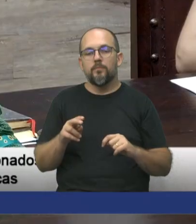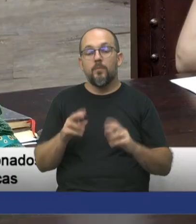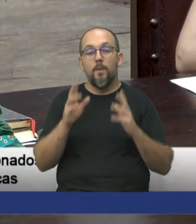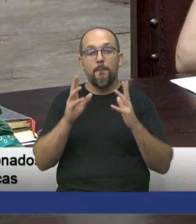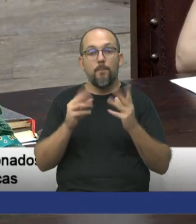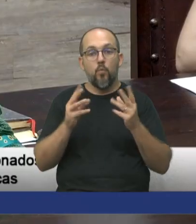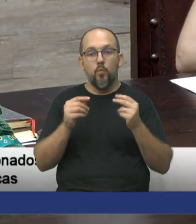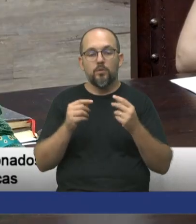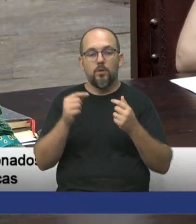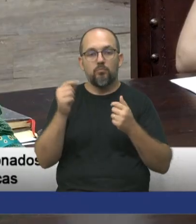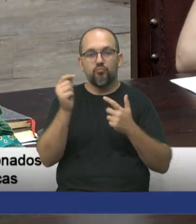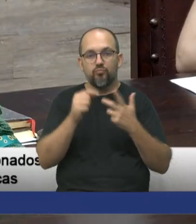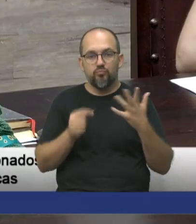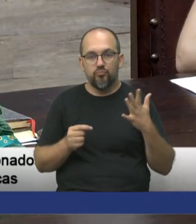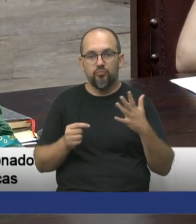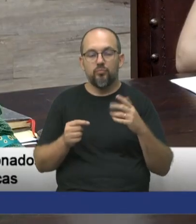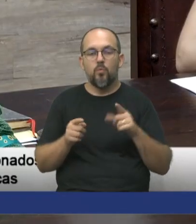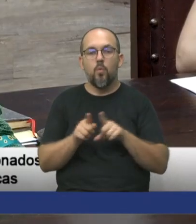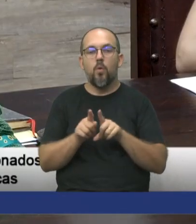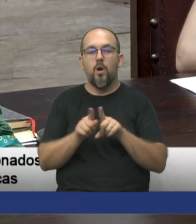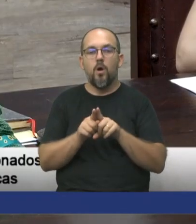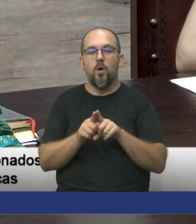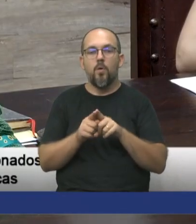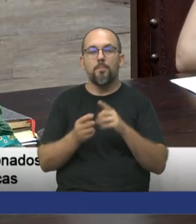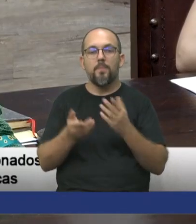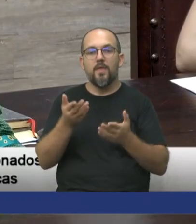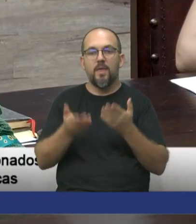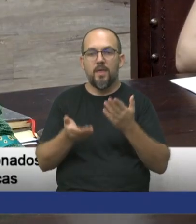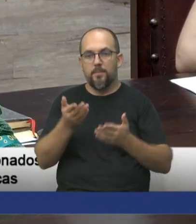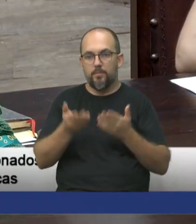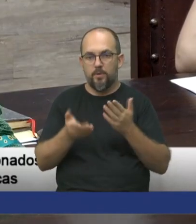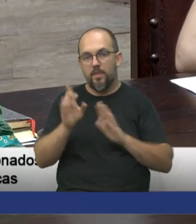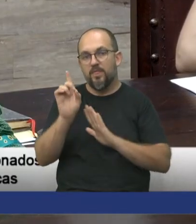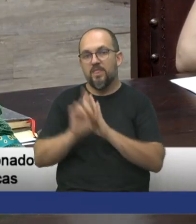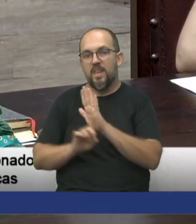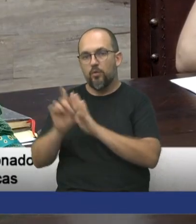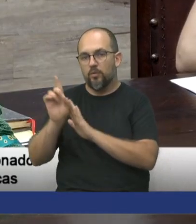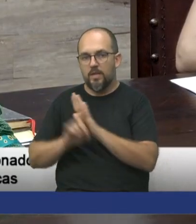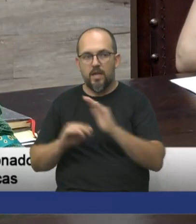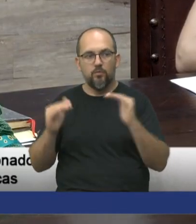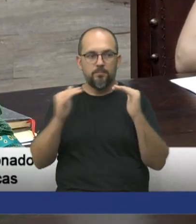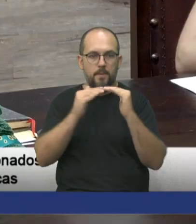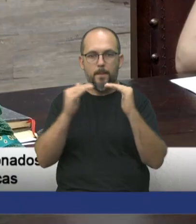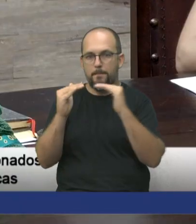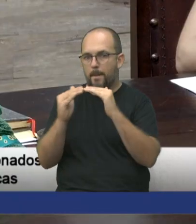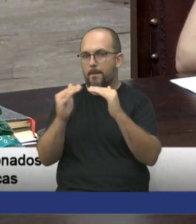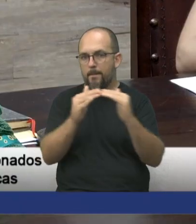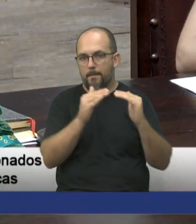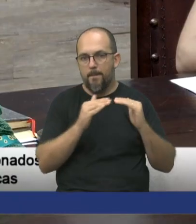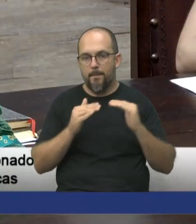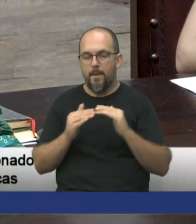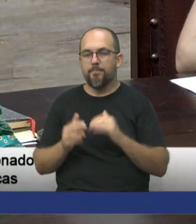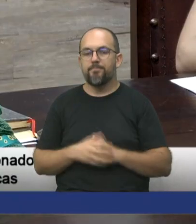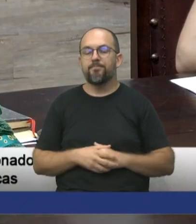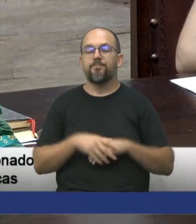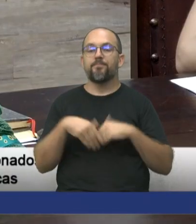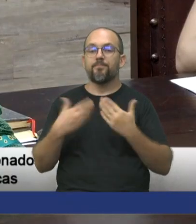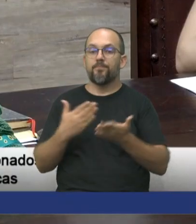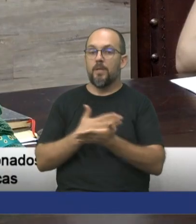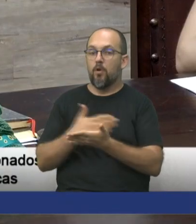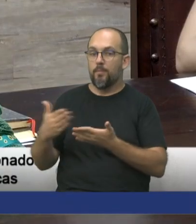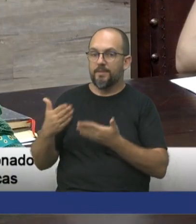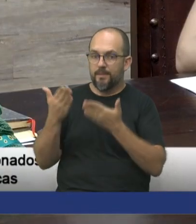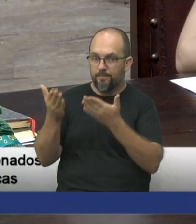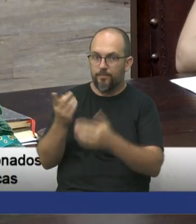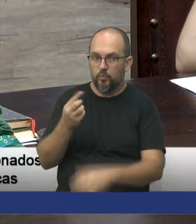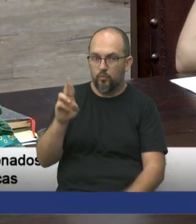muitas questões que buscam equiparar direitos. Eu vou começar passando a palavra para a doutora